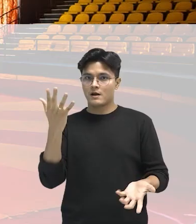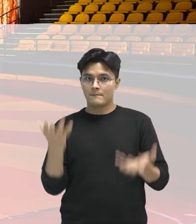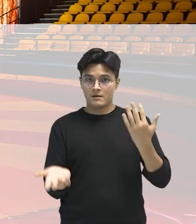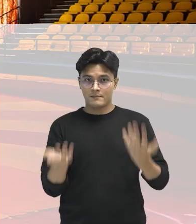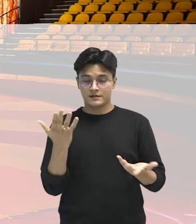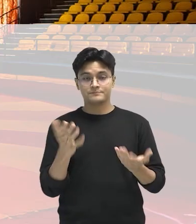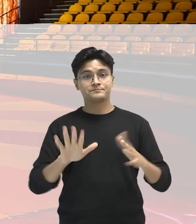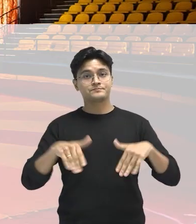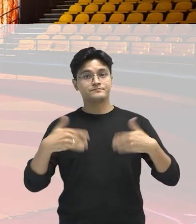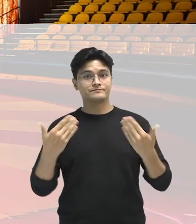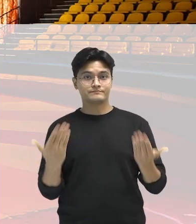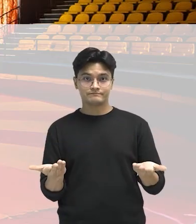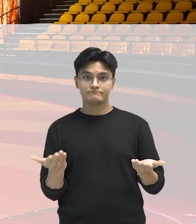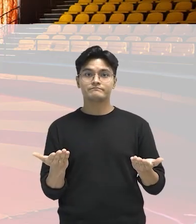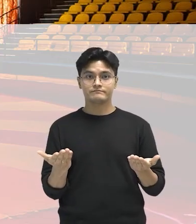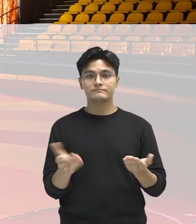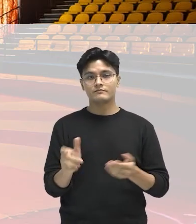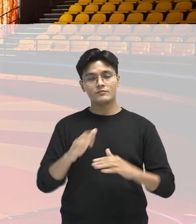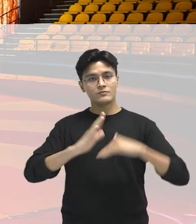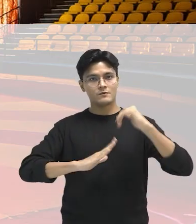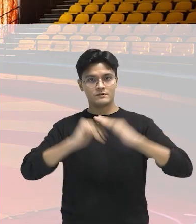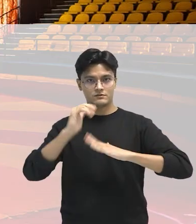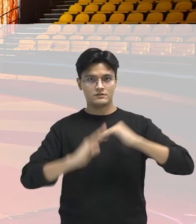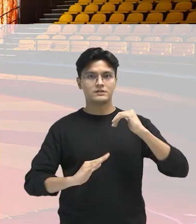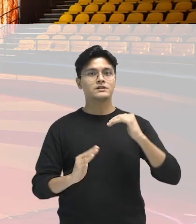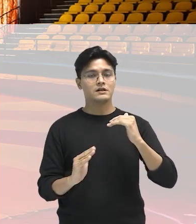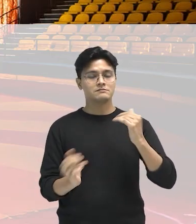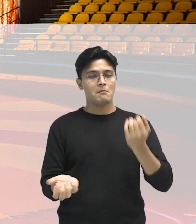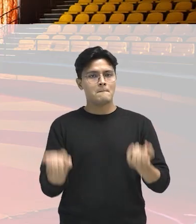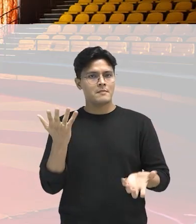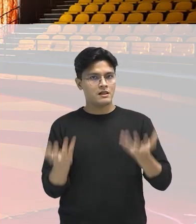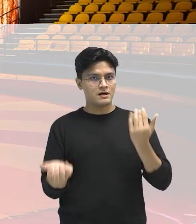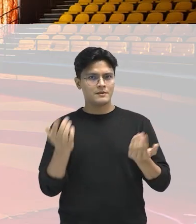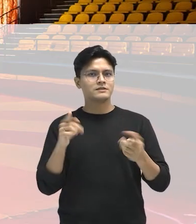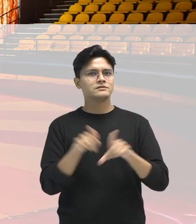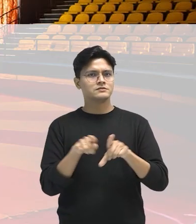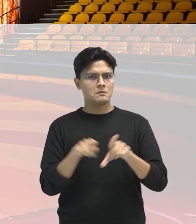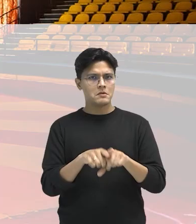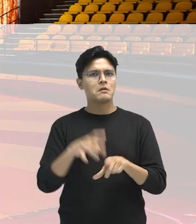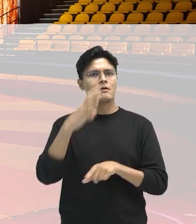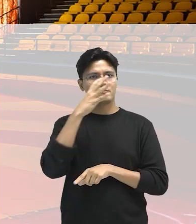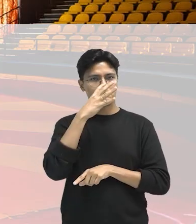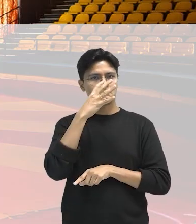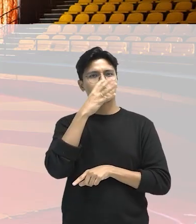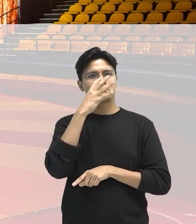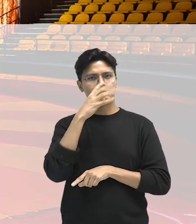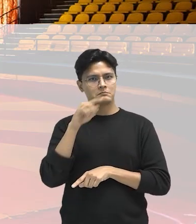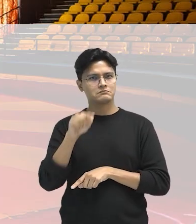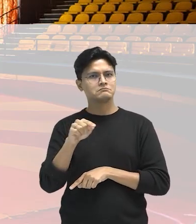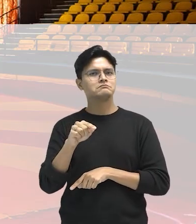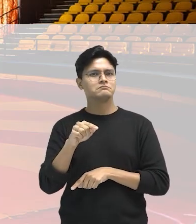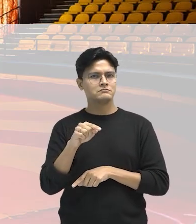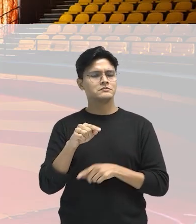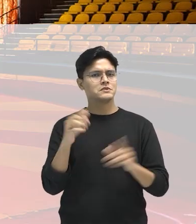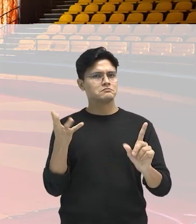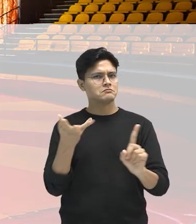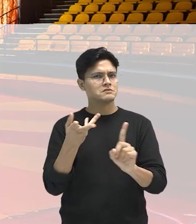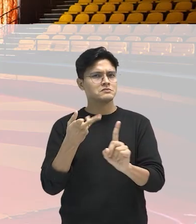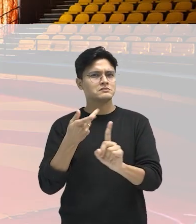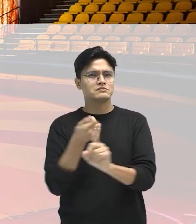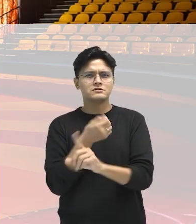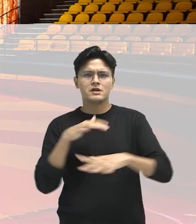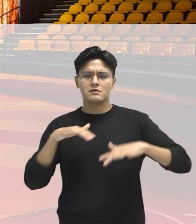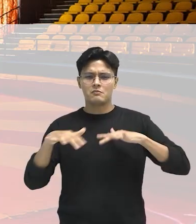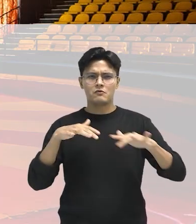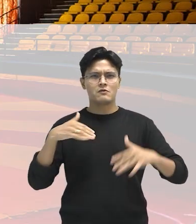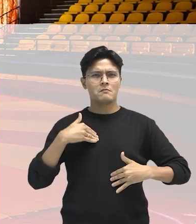os malabaristas também são profissionais que enchem os nossos olhos com todos os seus feitos, todos os movimentos e